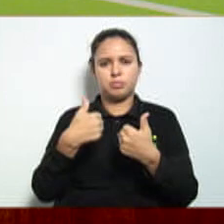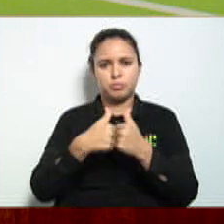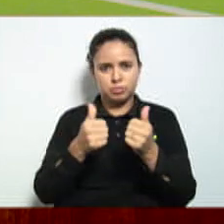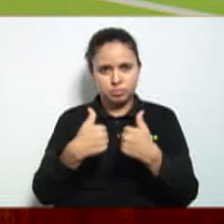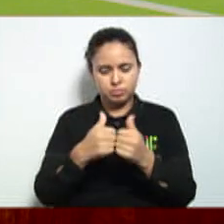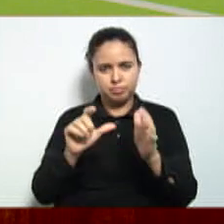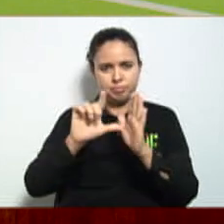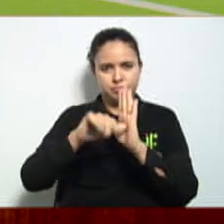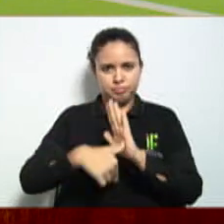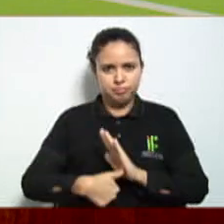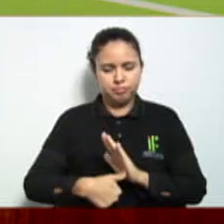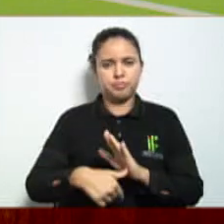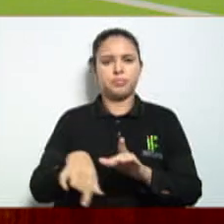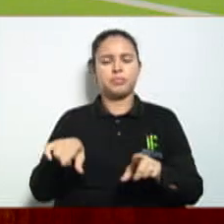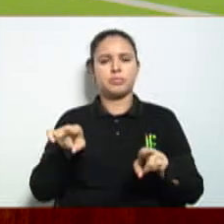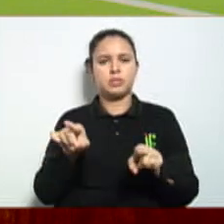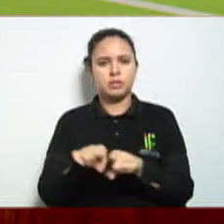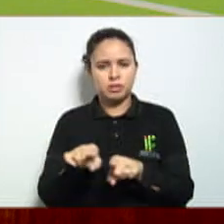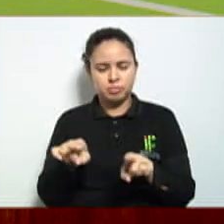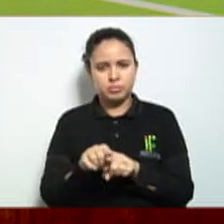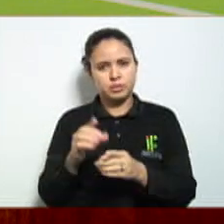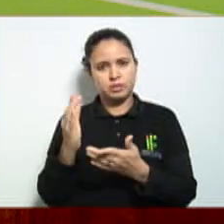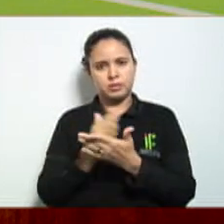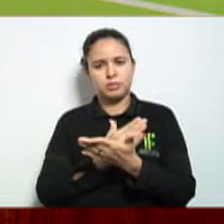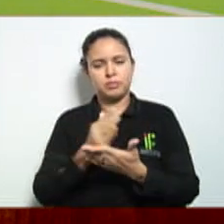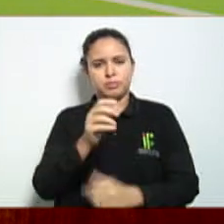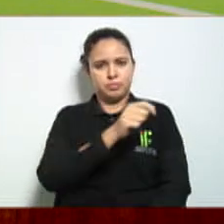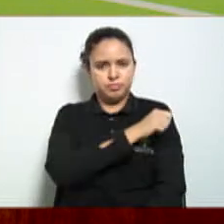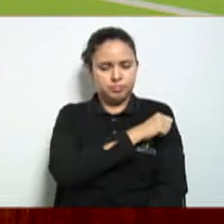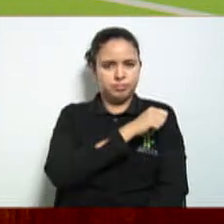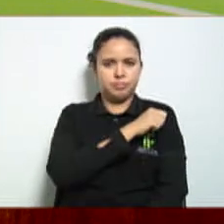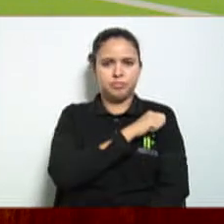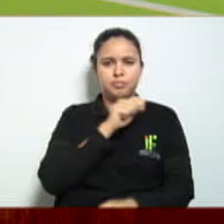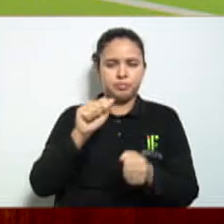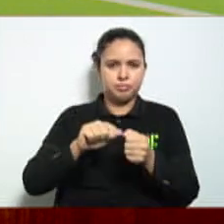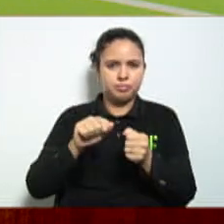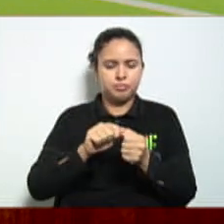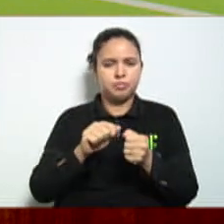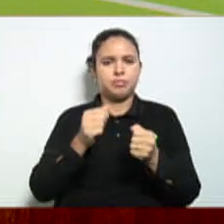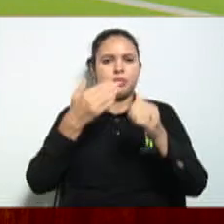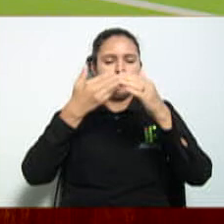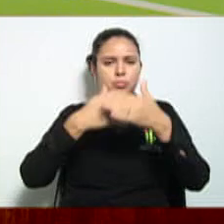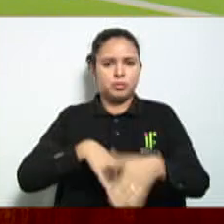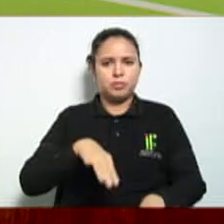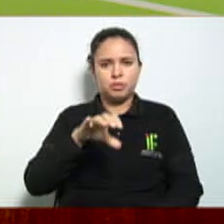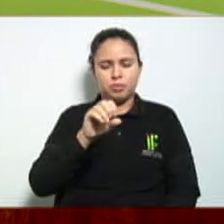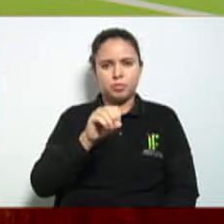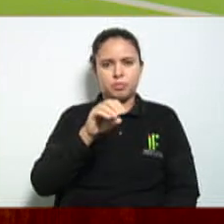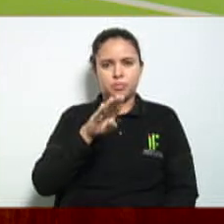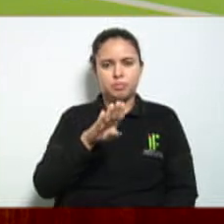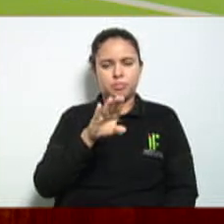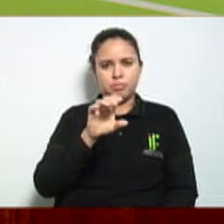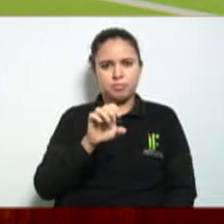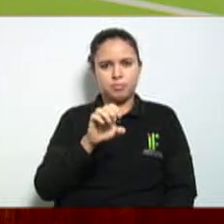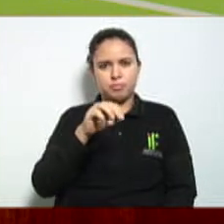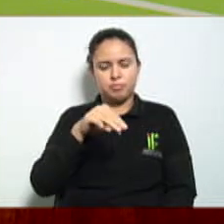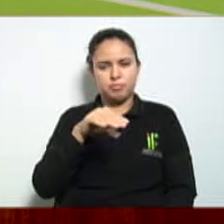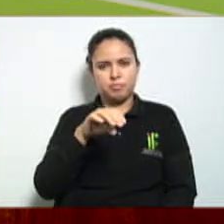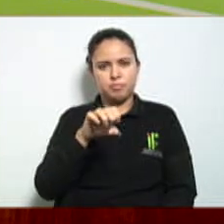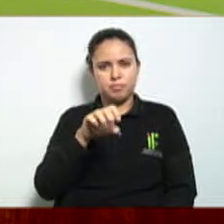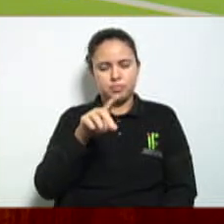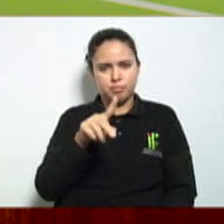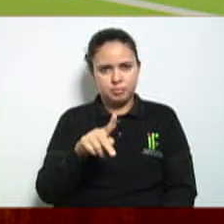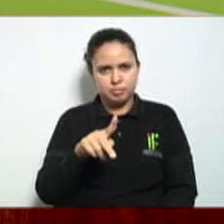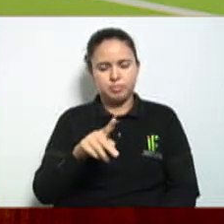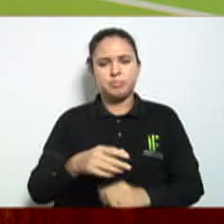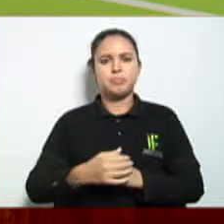também a questão de alguns alunos que estavam fazendo a prova da OBMEP, né? É uma boa prova a todos que irão fazer agora,